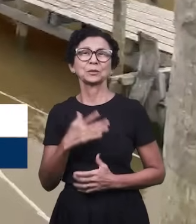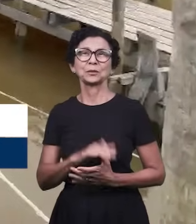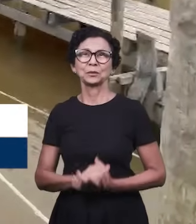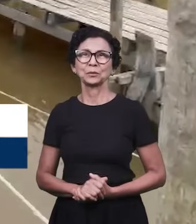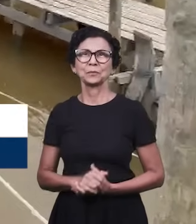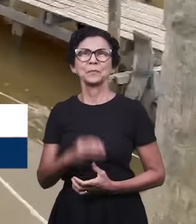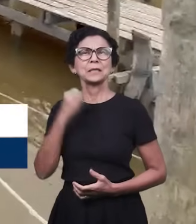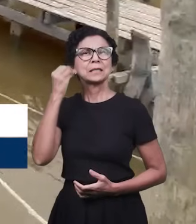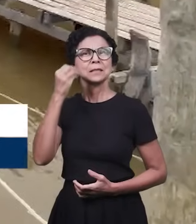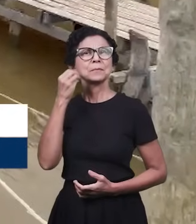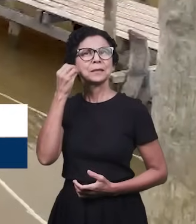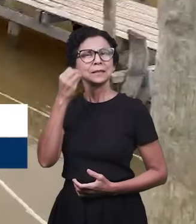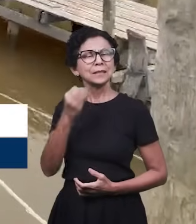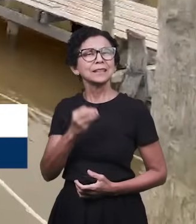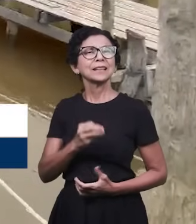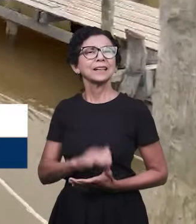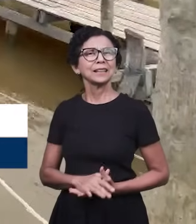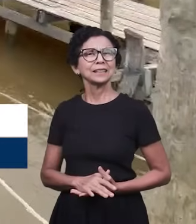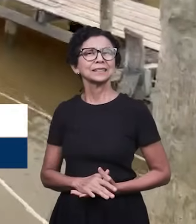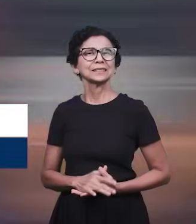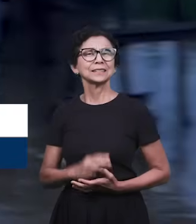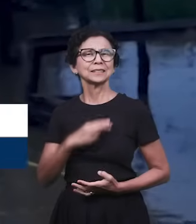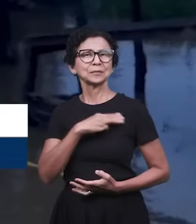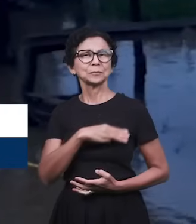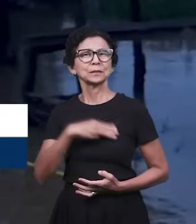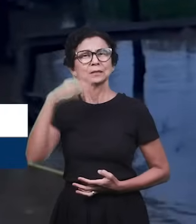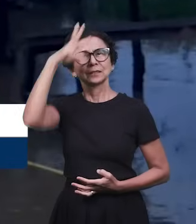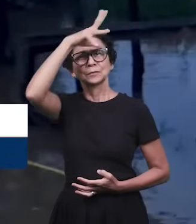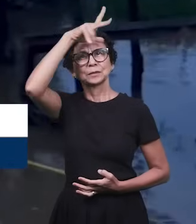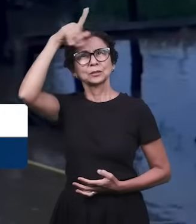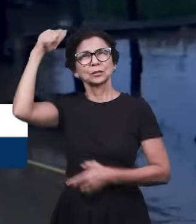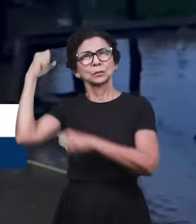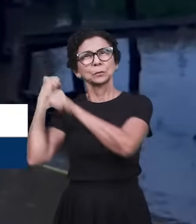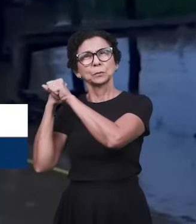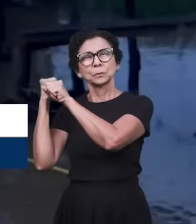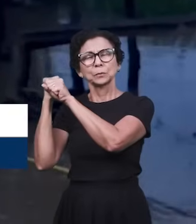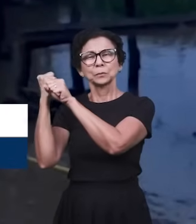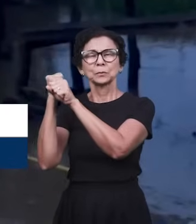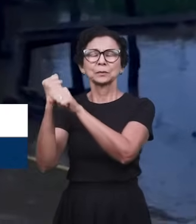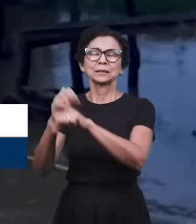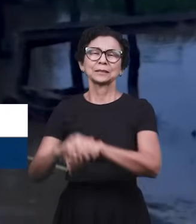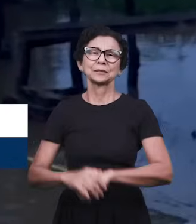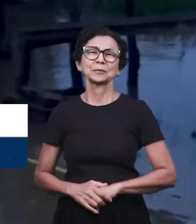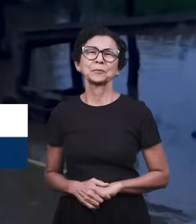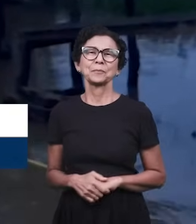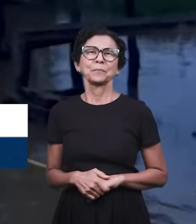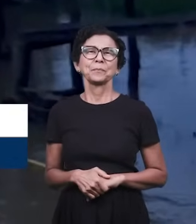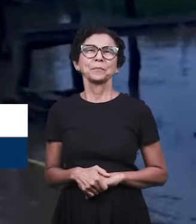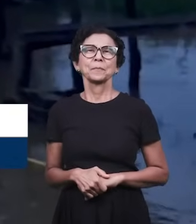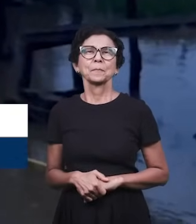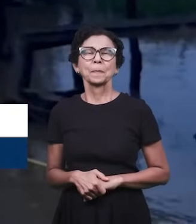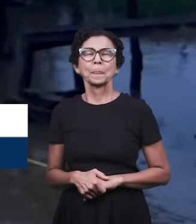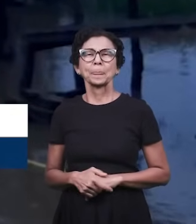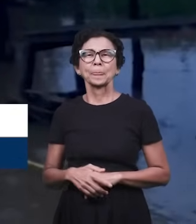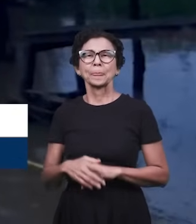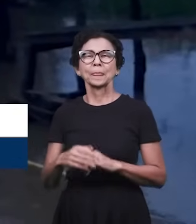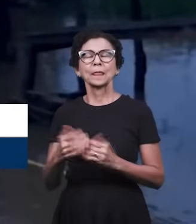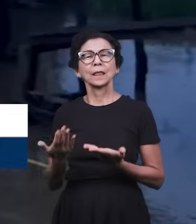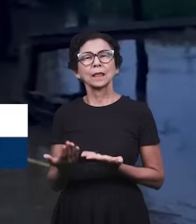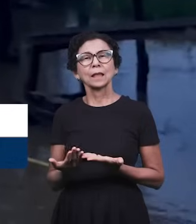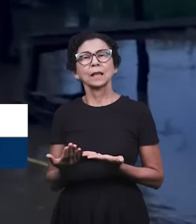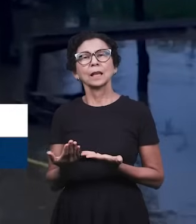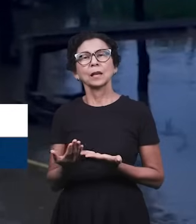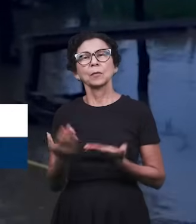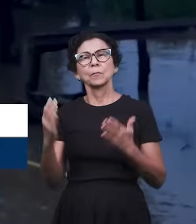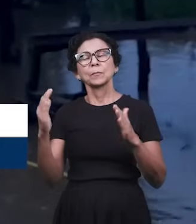ele participar da missão ao longo dos anos. Irmãos, para a honra e glória do Senhor, eu pude participar desde a primeira